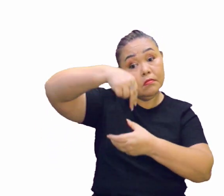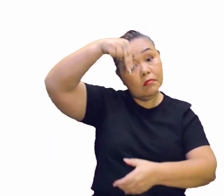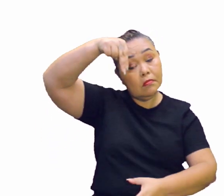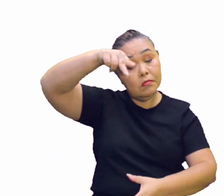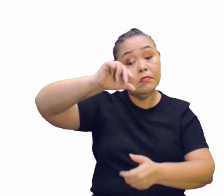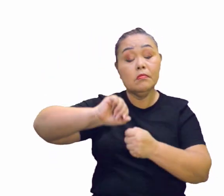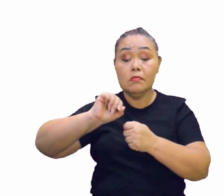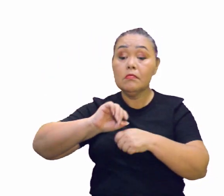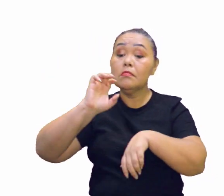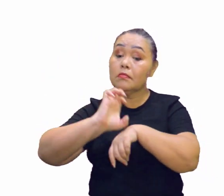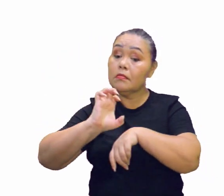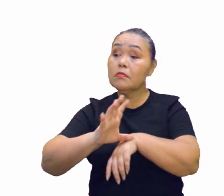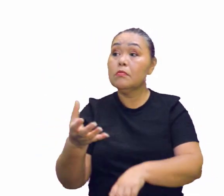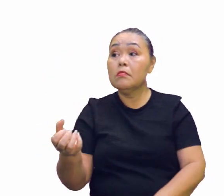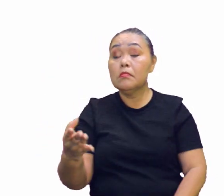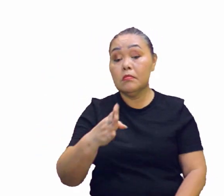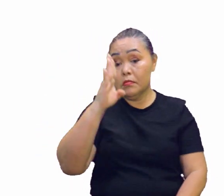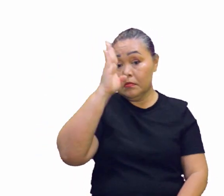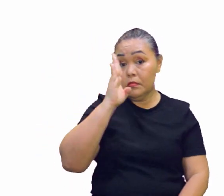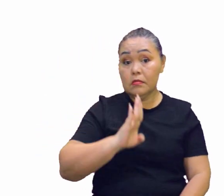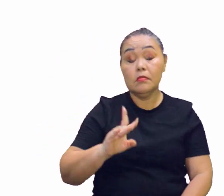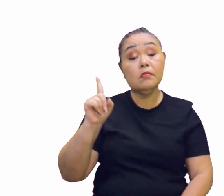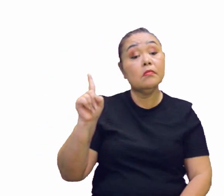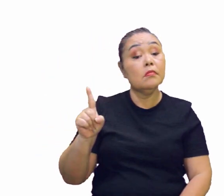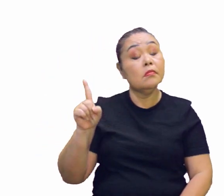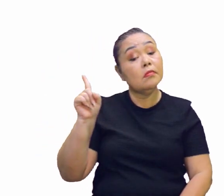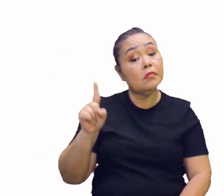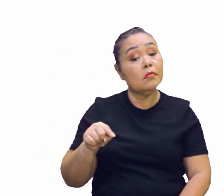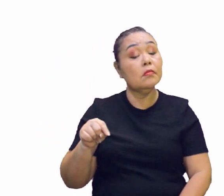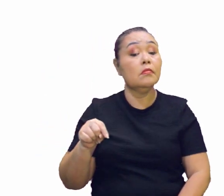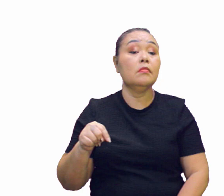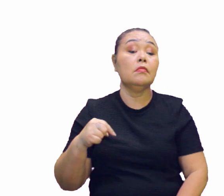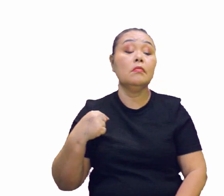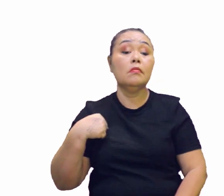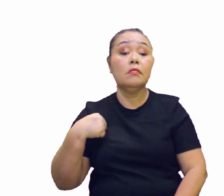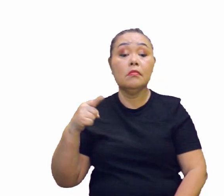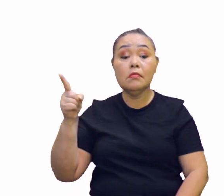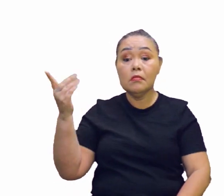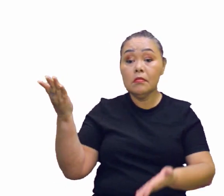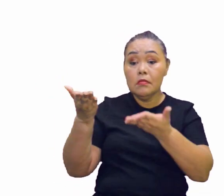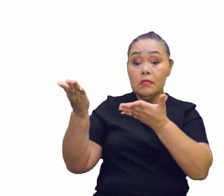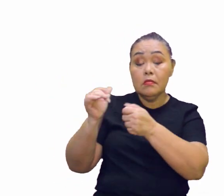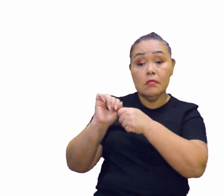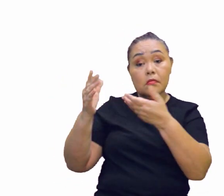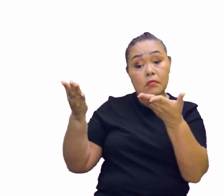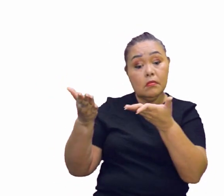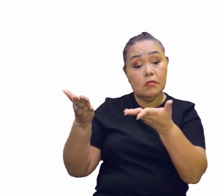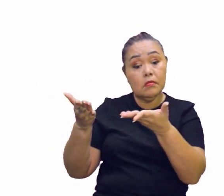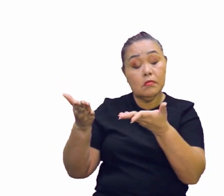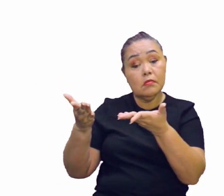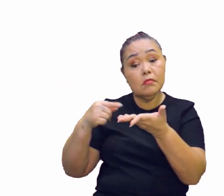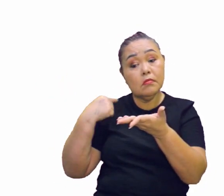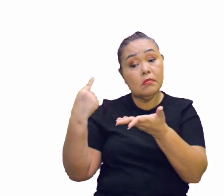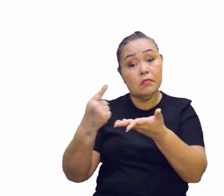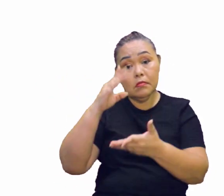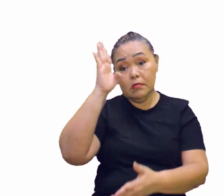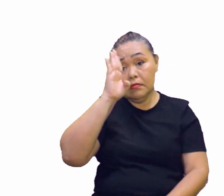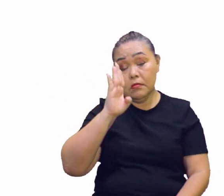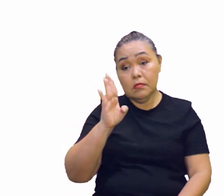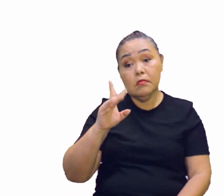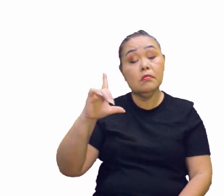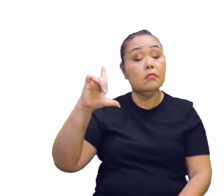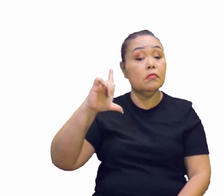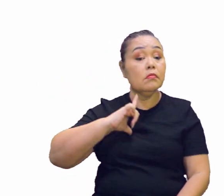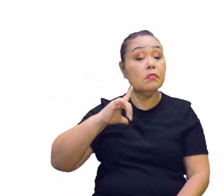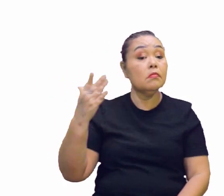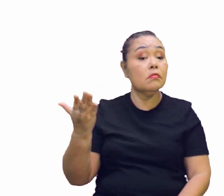mais novo do Brasil. É o estado mais novo do Brasil. E esta aqui é a configuração atual do Brasil.